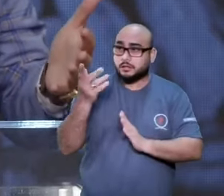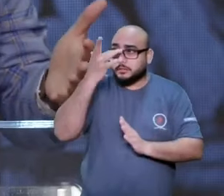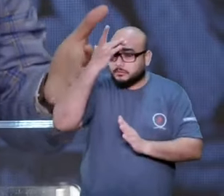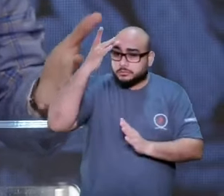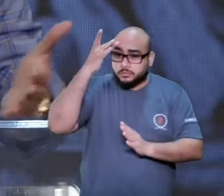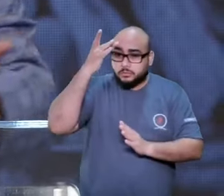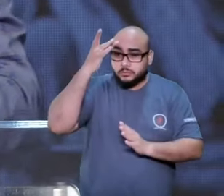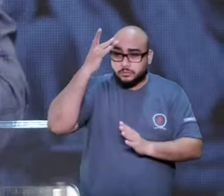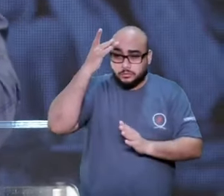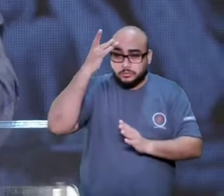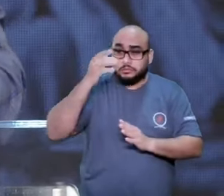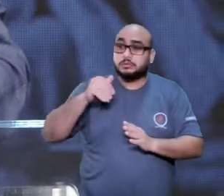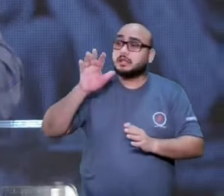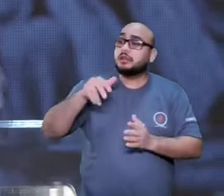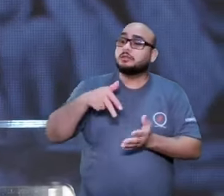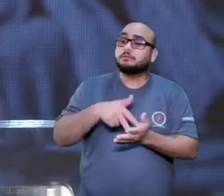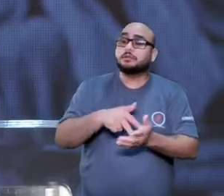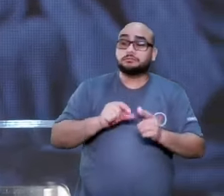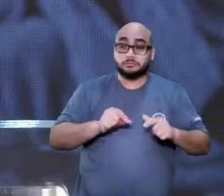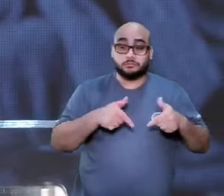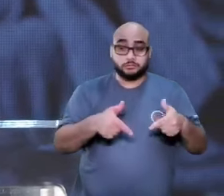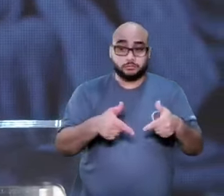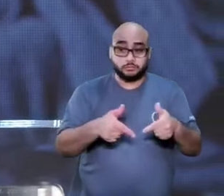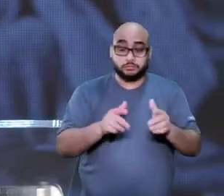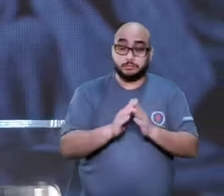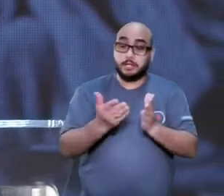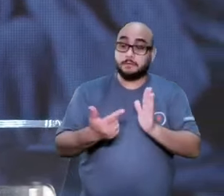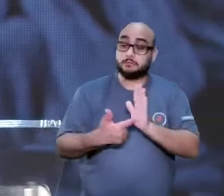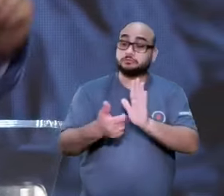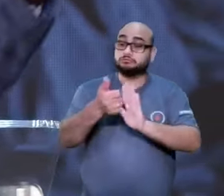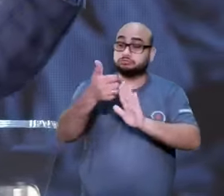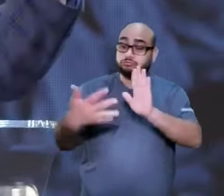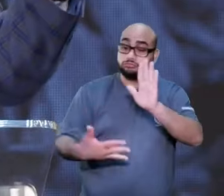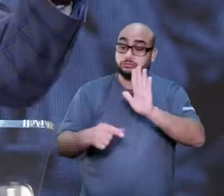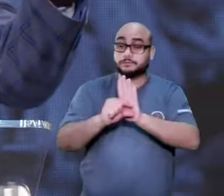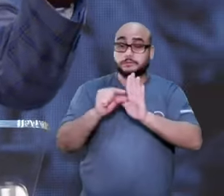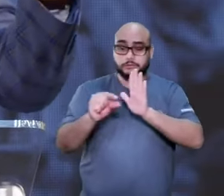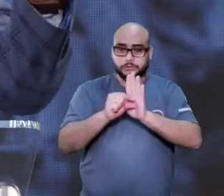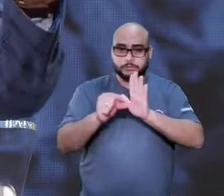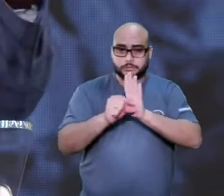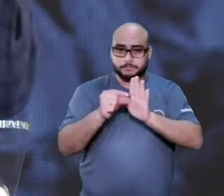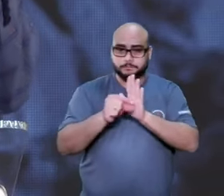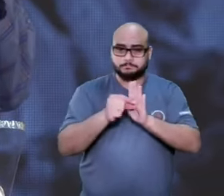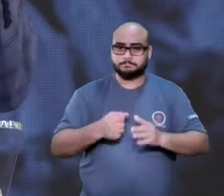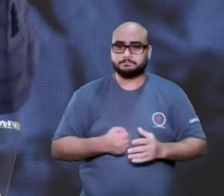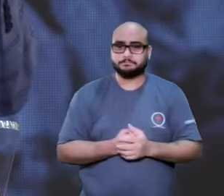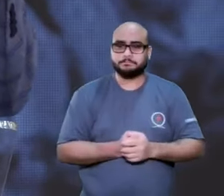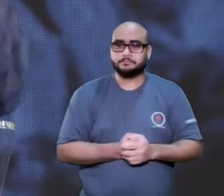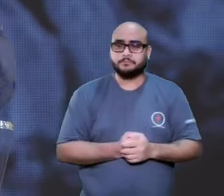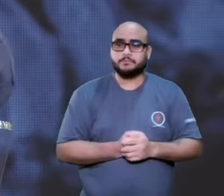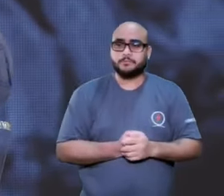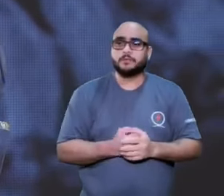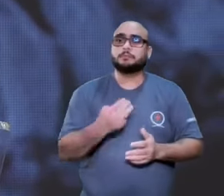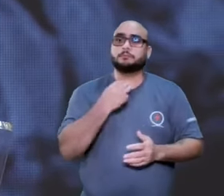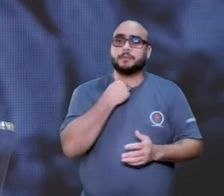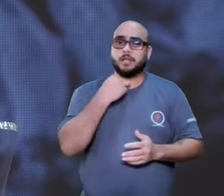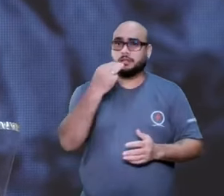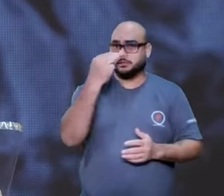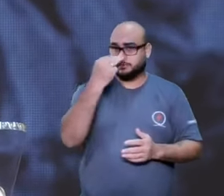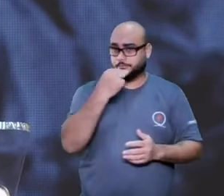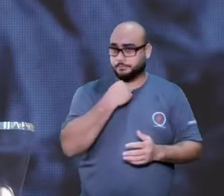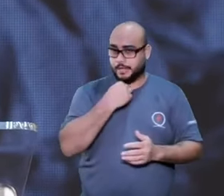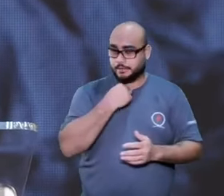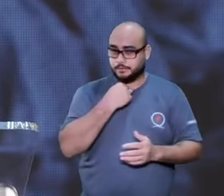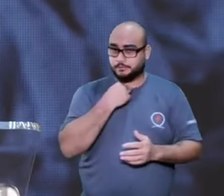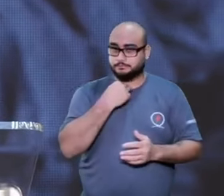que vai se posicionar a Bíblia vai dizer no Versículo que Lemos agora preste atenção nessa declaração é bom